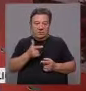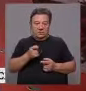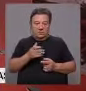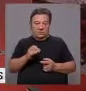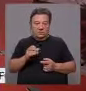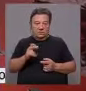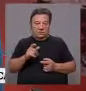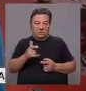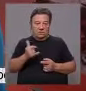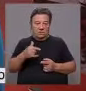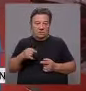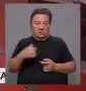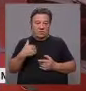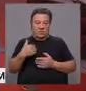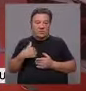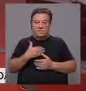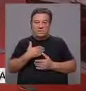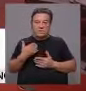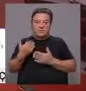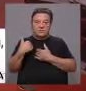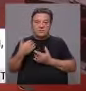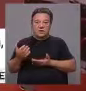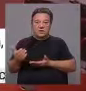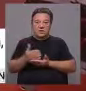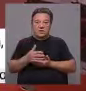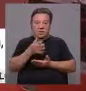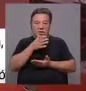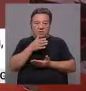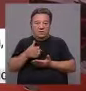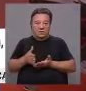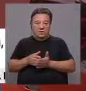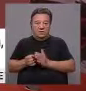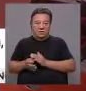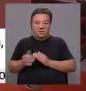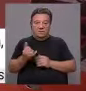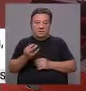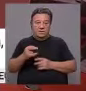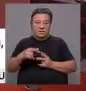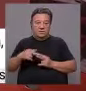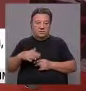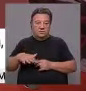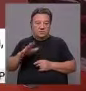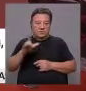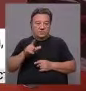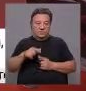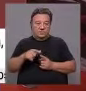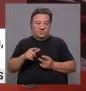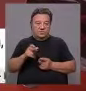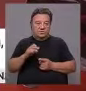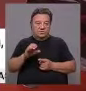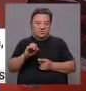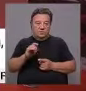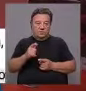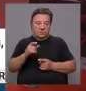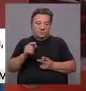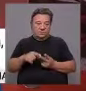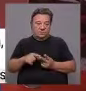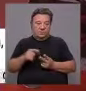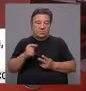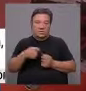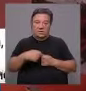empresa responsável pela recolha e tratamento de águas residuais de 23 municípios da Grande Lisboa e da região Oeste, uma